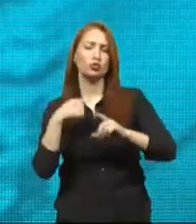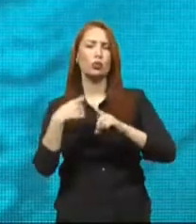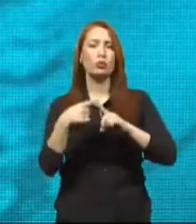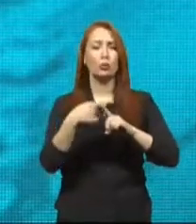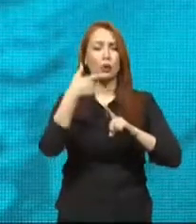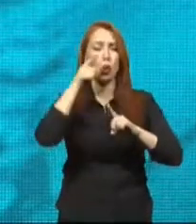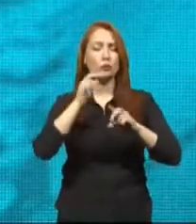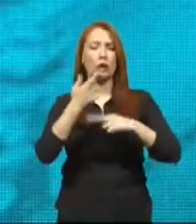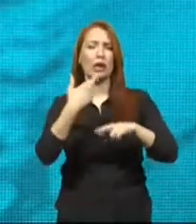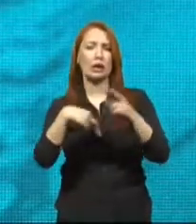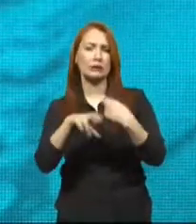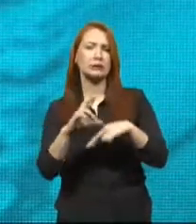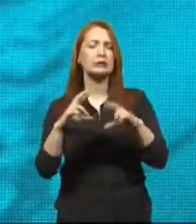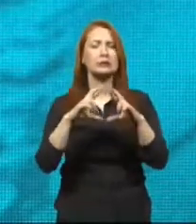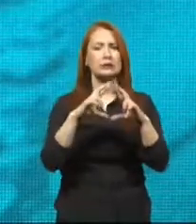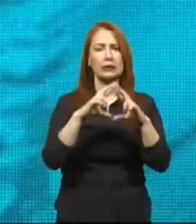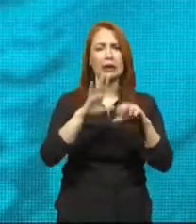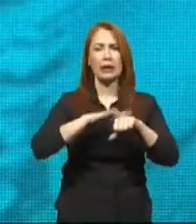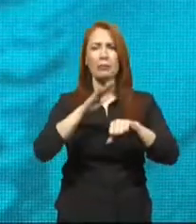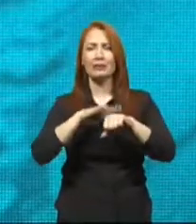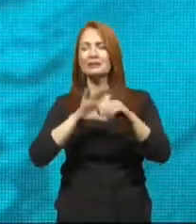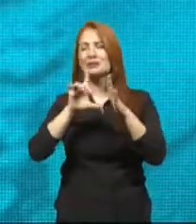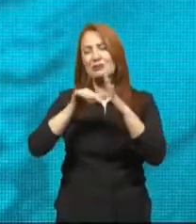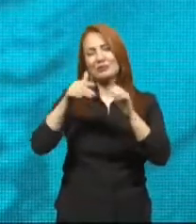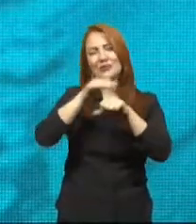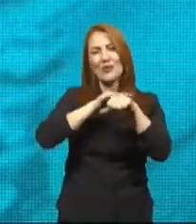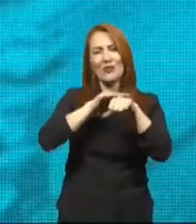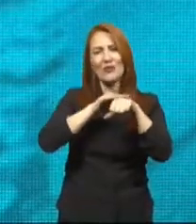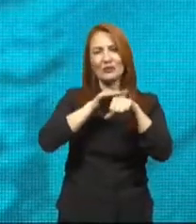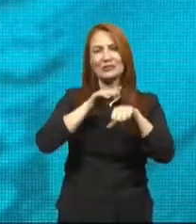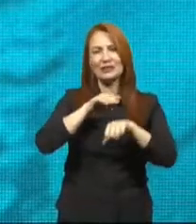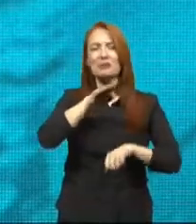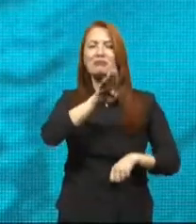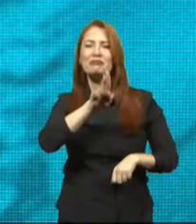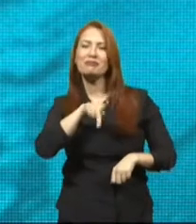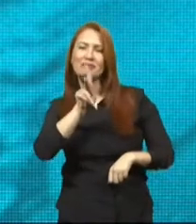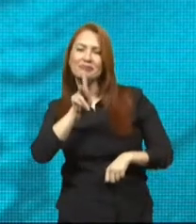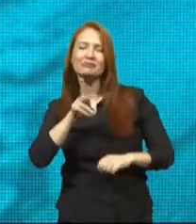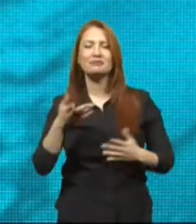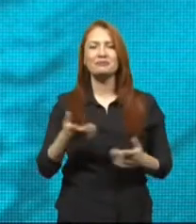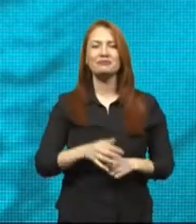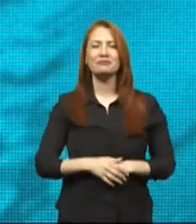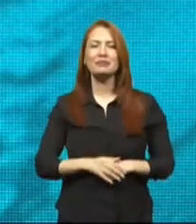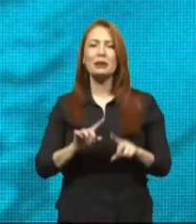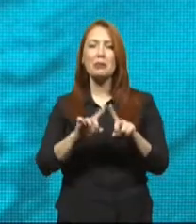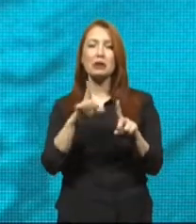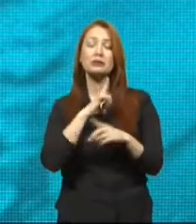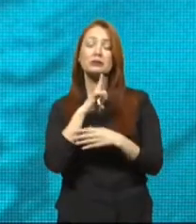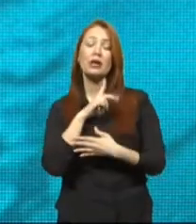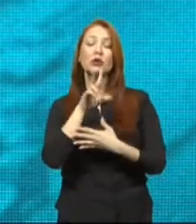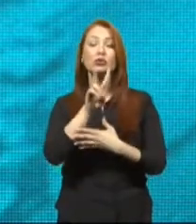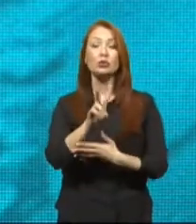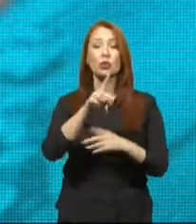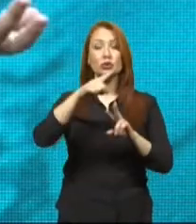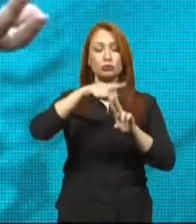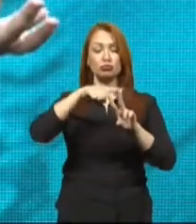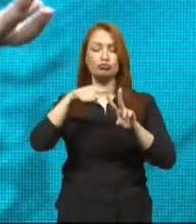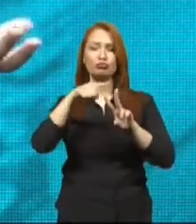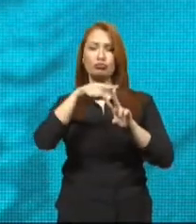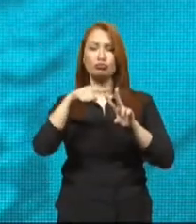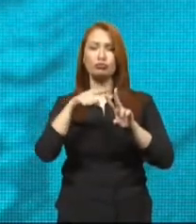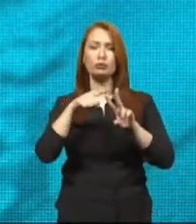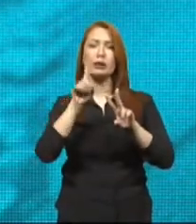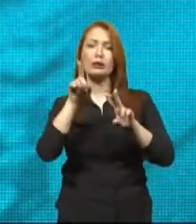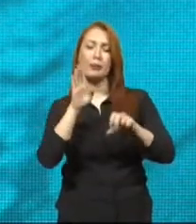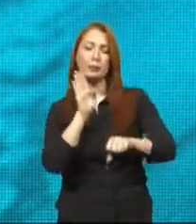Aí depois esse é o papo da Braskem, né? Da economia circular. Mas a gente certamente tem dois tipos de benefícios aí, né? Os benefícios